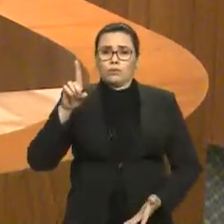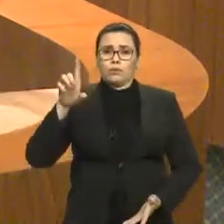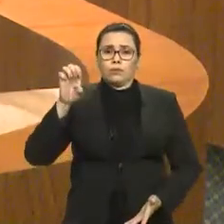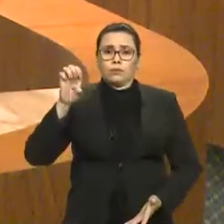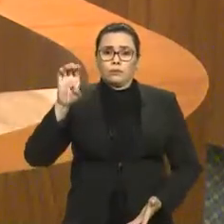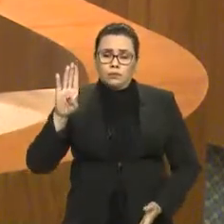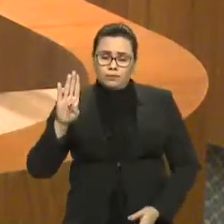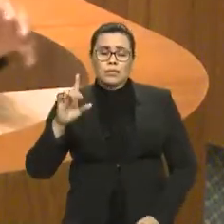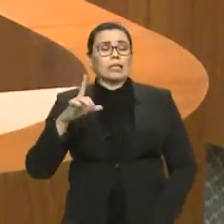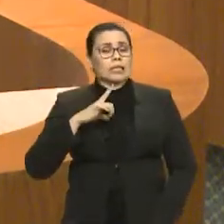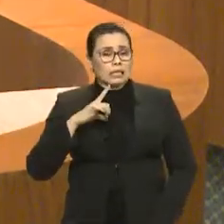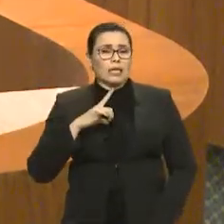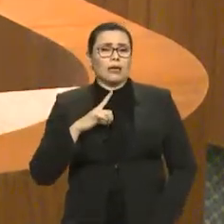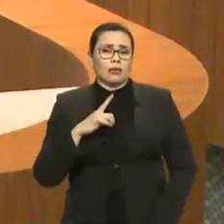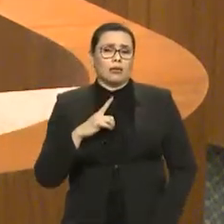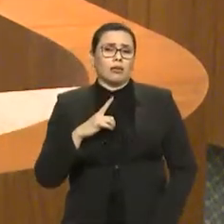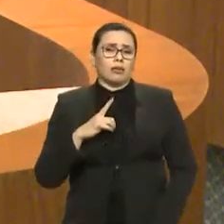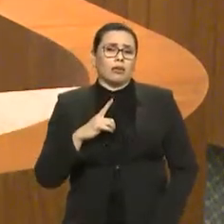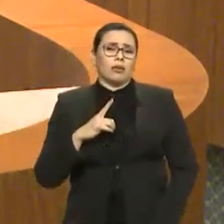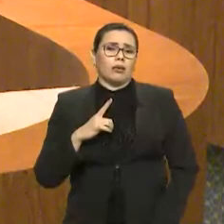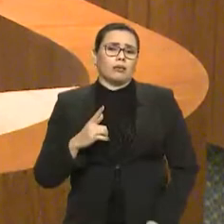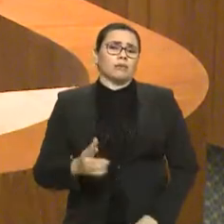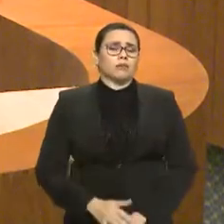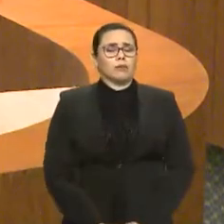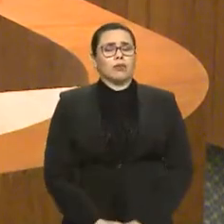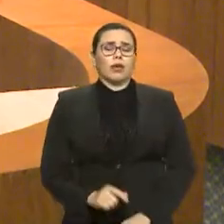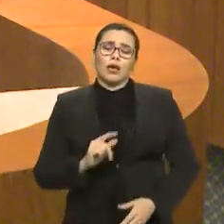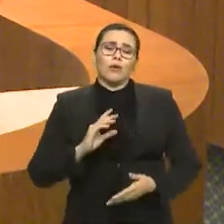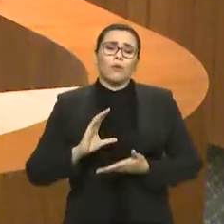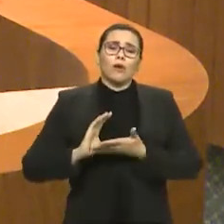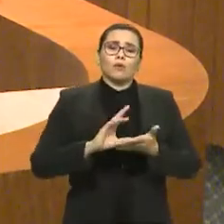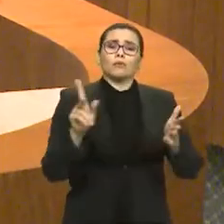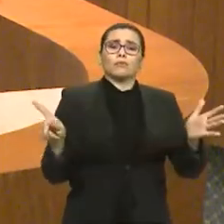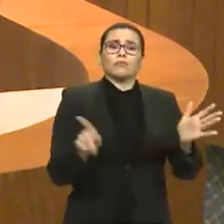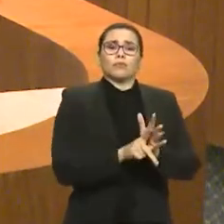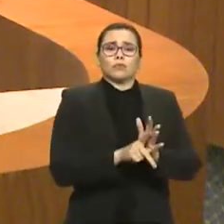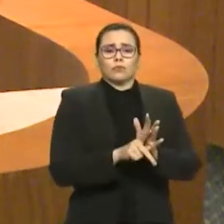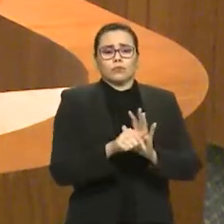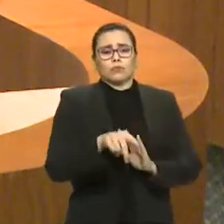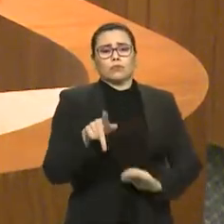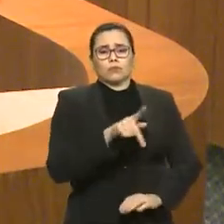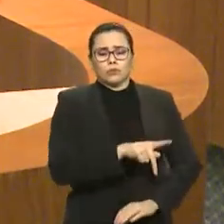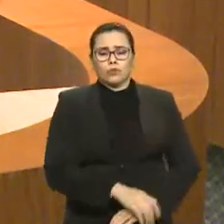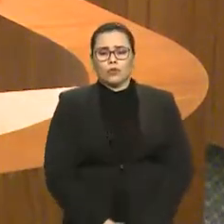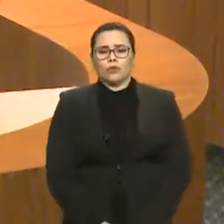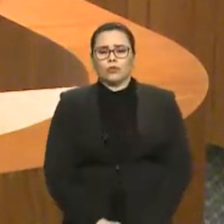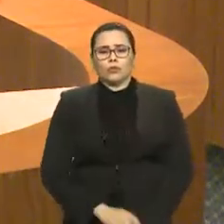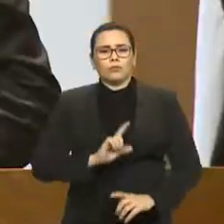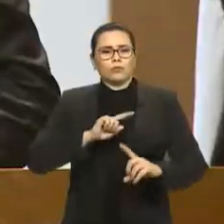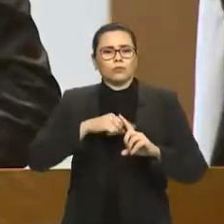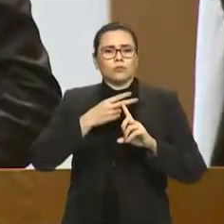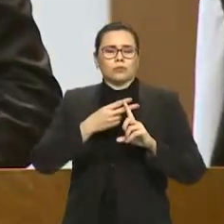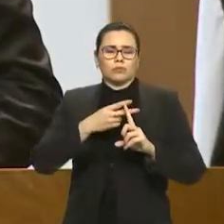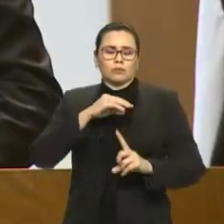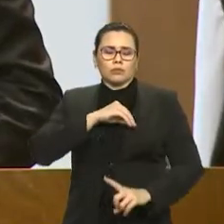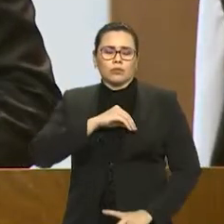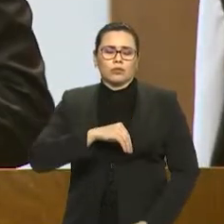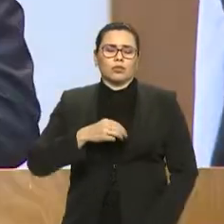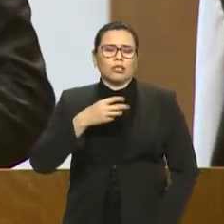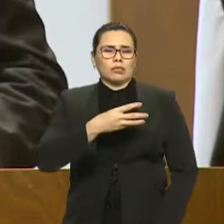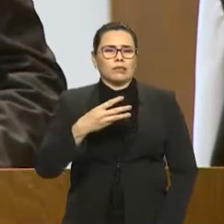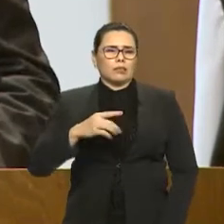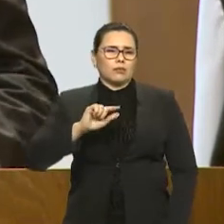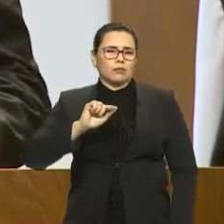está acima da lei, e que ele trate de fazer o pagamento, reajuste de 33,24% aos professores da cidade de